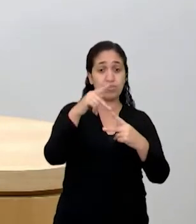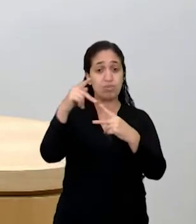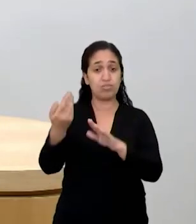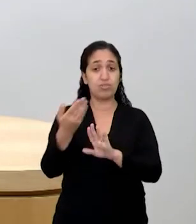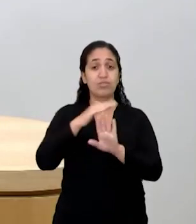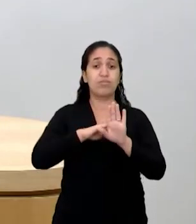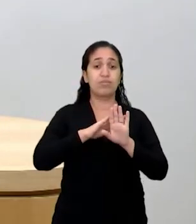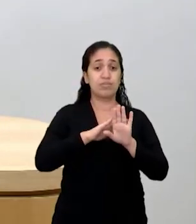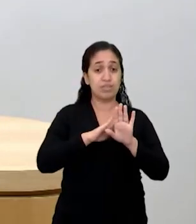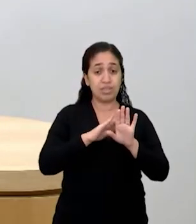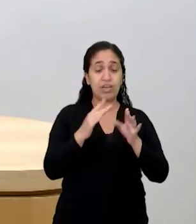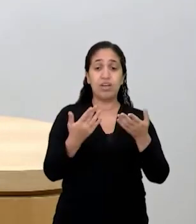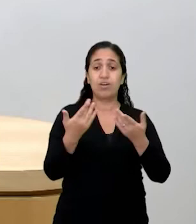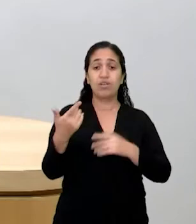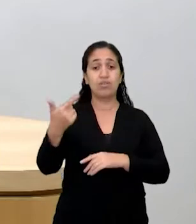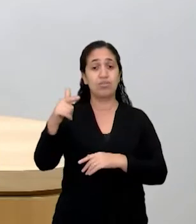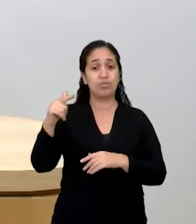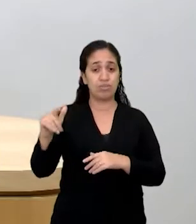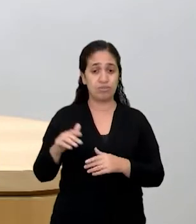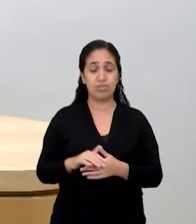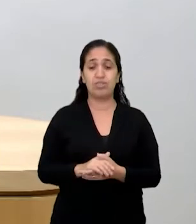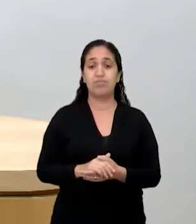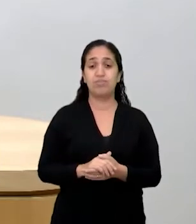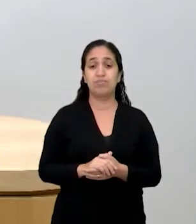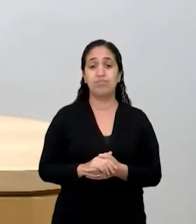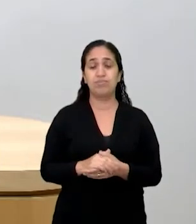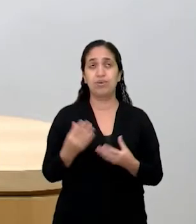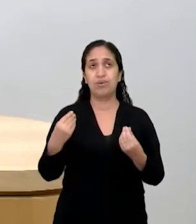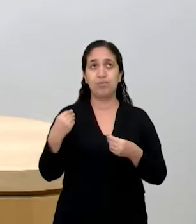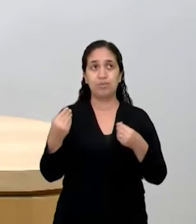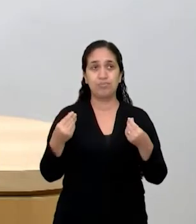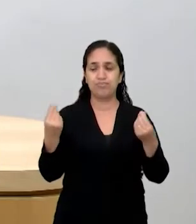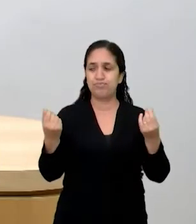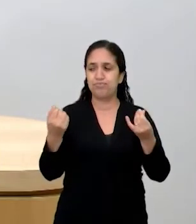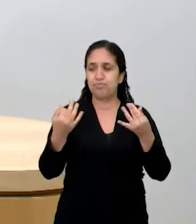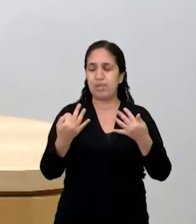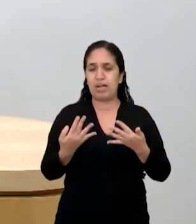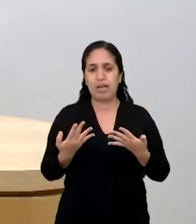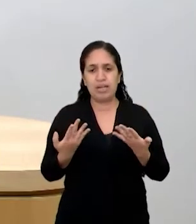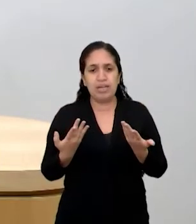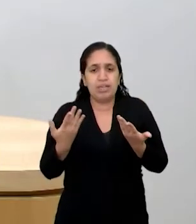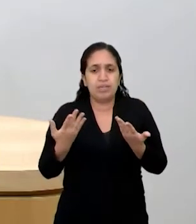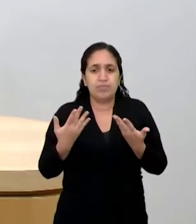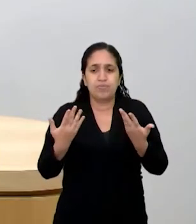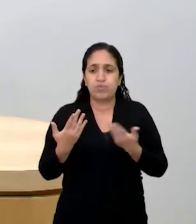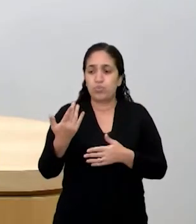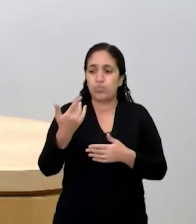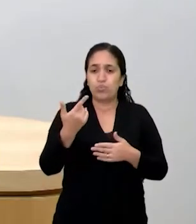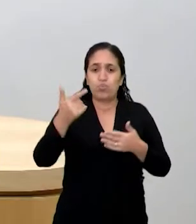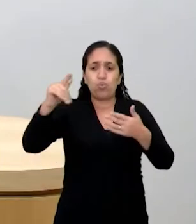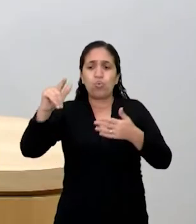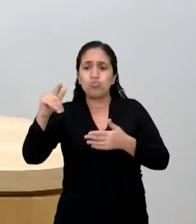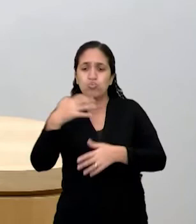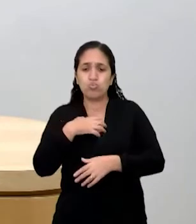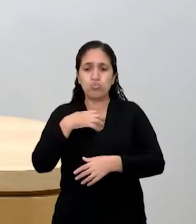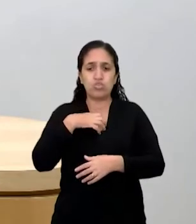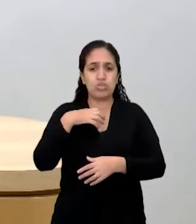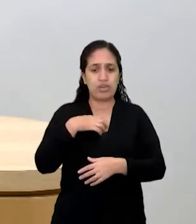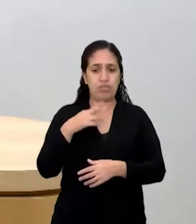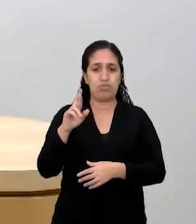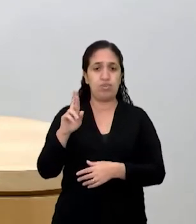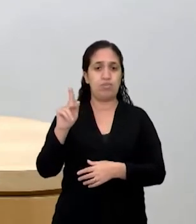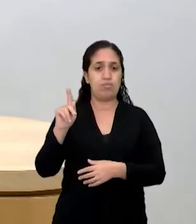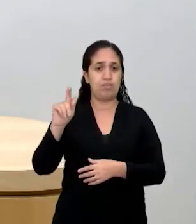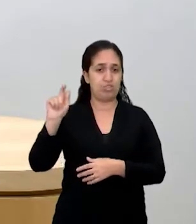tem essa outra, né, como que eu posso dizer aí, um outro modo do